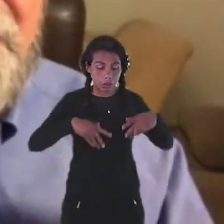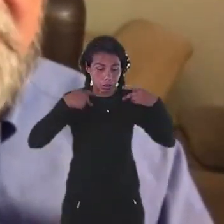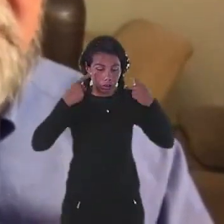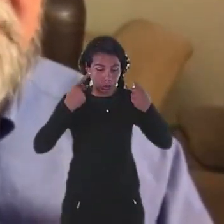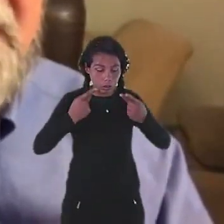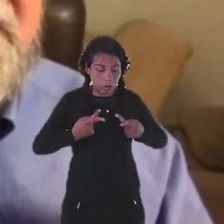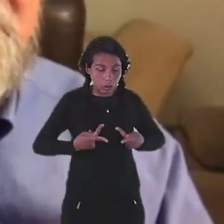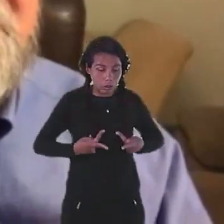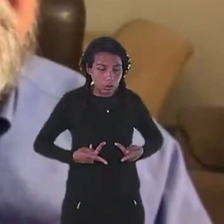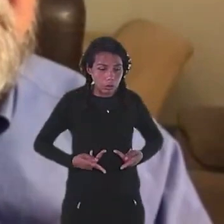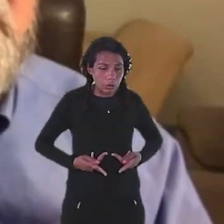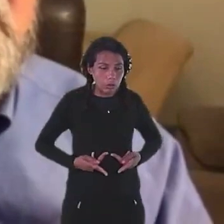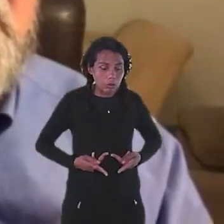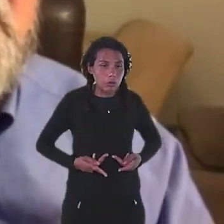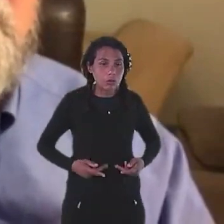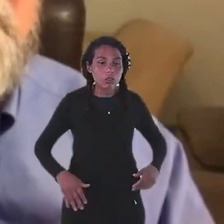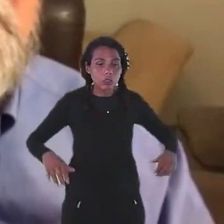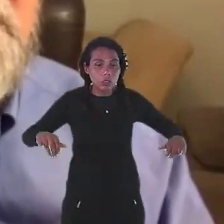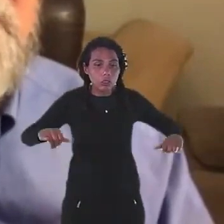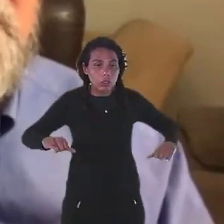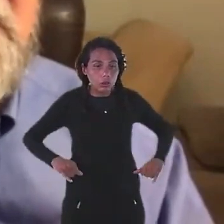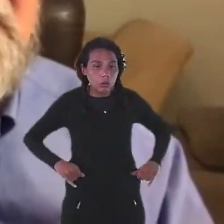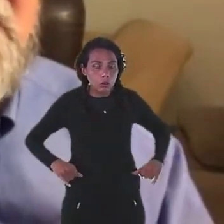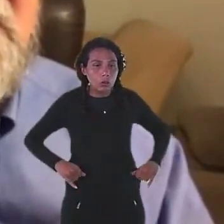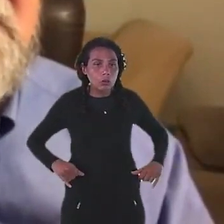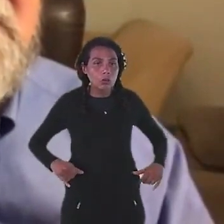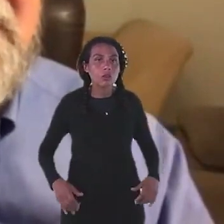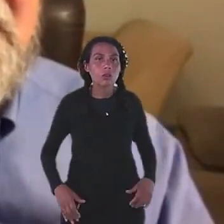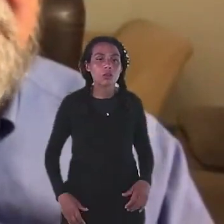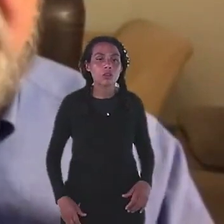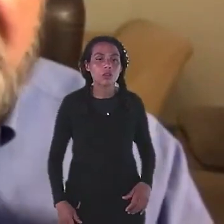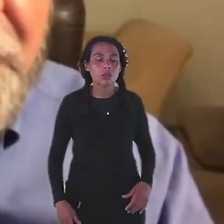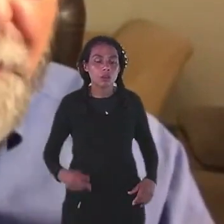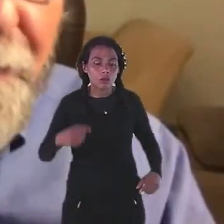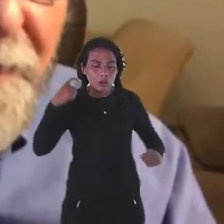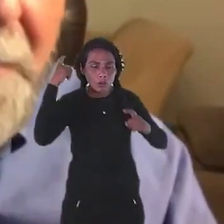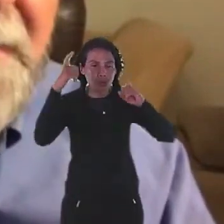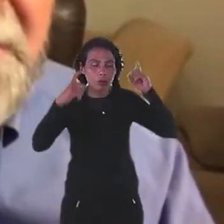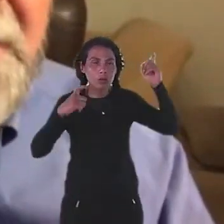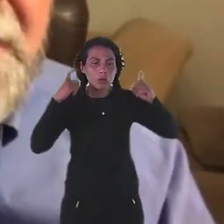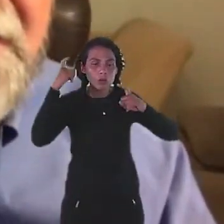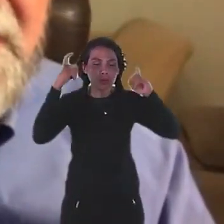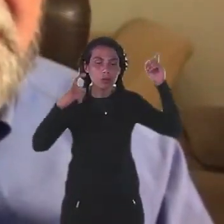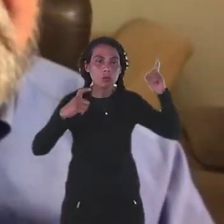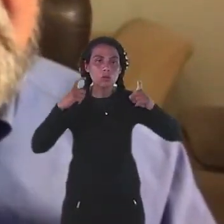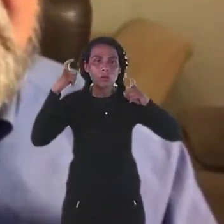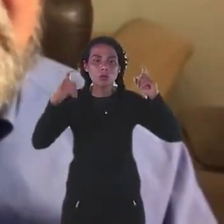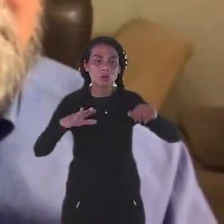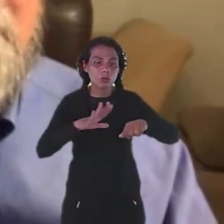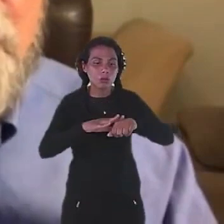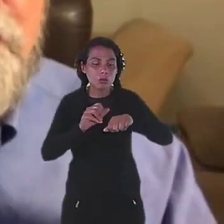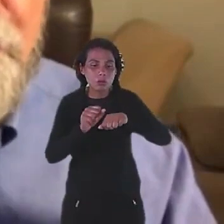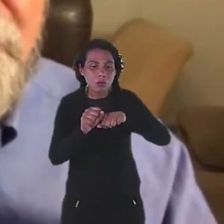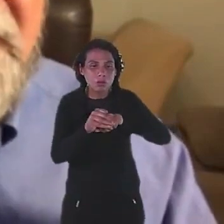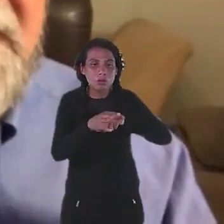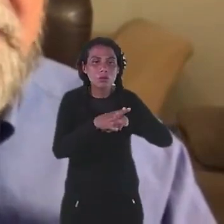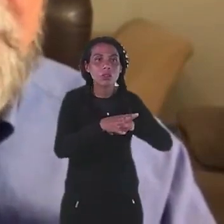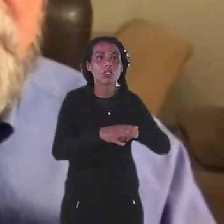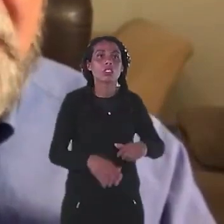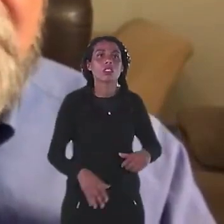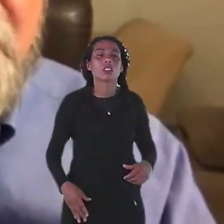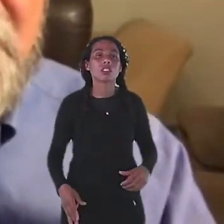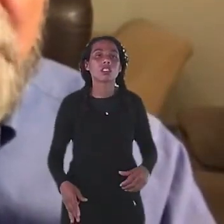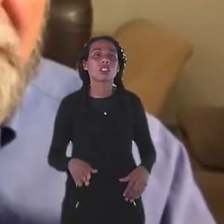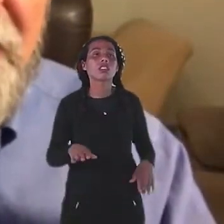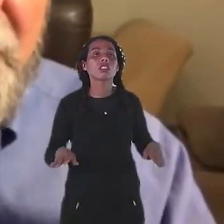nosso instinto de sobrevivência. Como as pessoas passaram a acreditar em fake news da pandemia, a ponto de